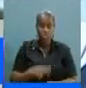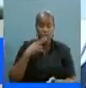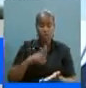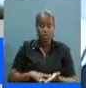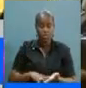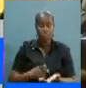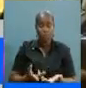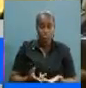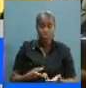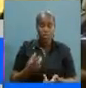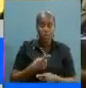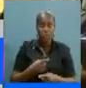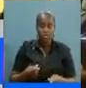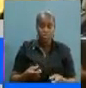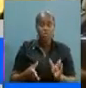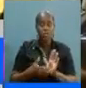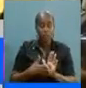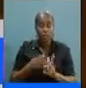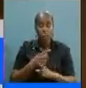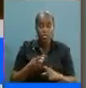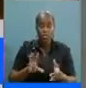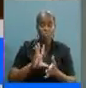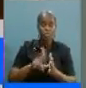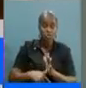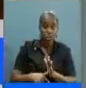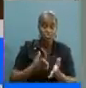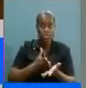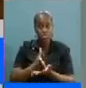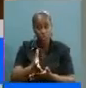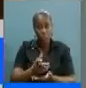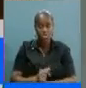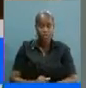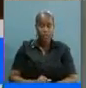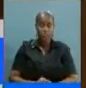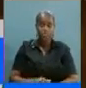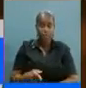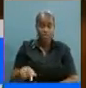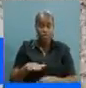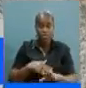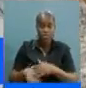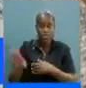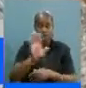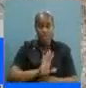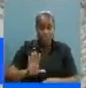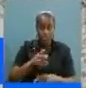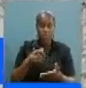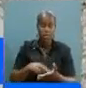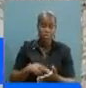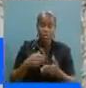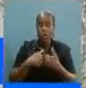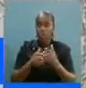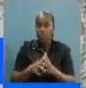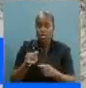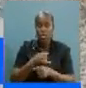ele é um projeto para andar à frente. Agora é dali, não também fazer aquela nacional, não te esperar que tudo a Chile